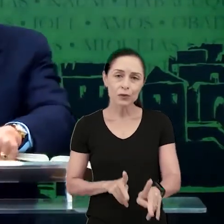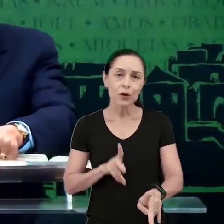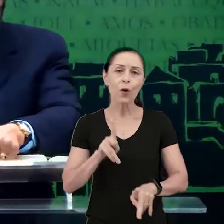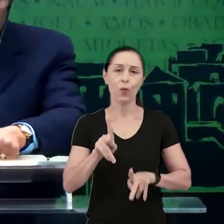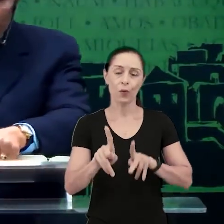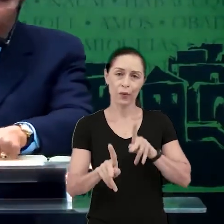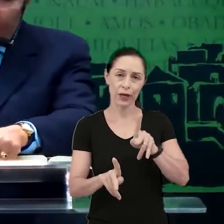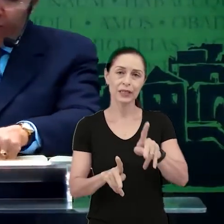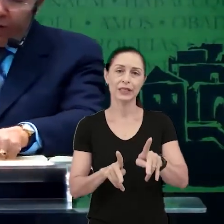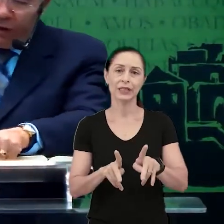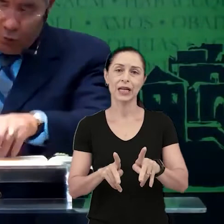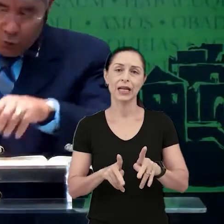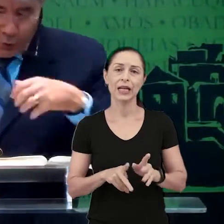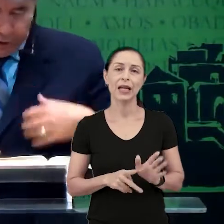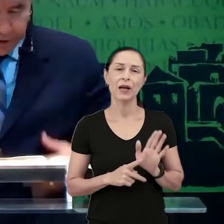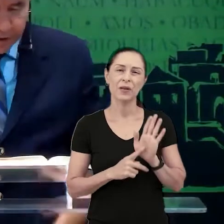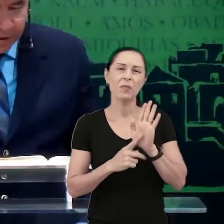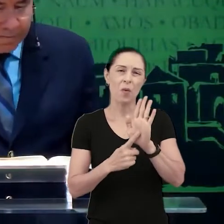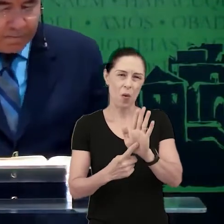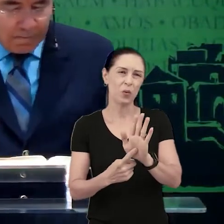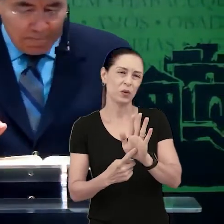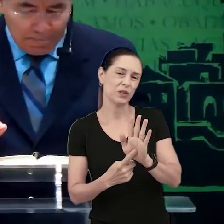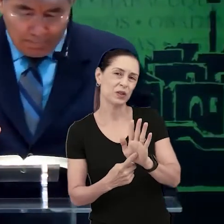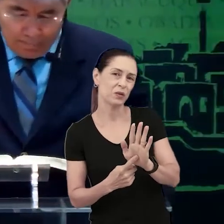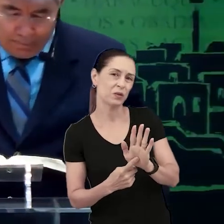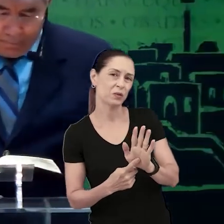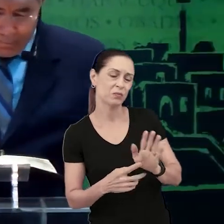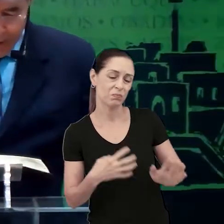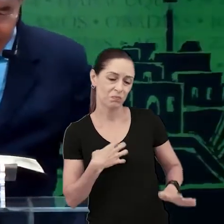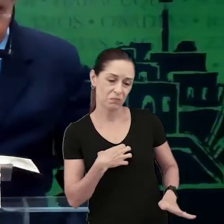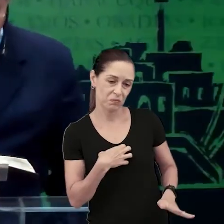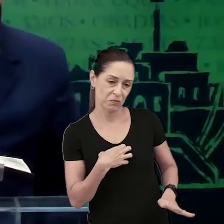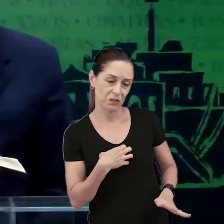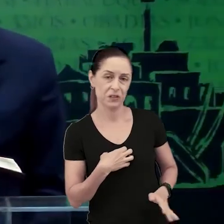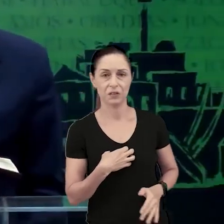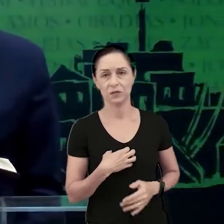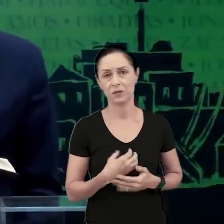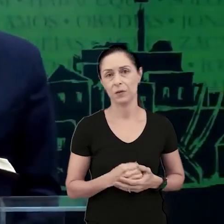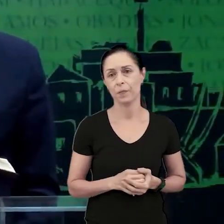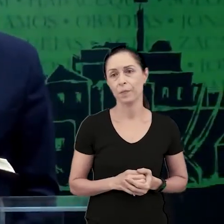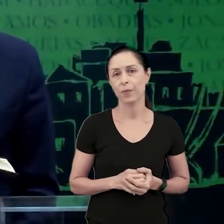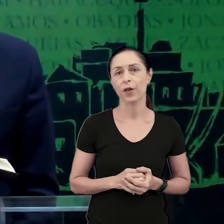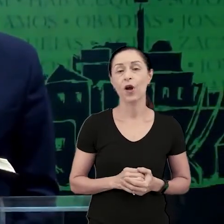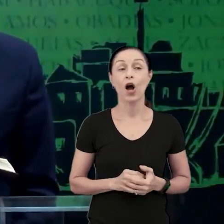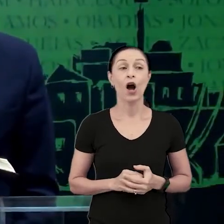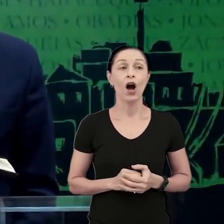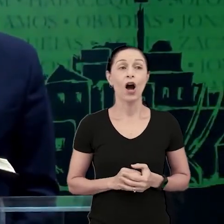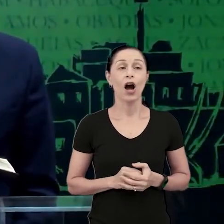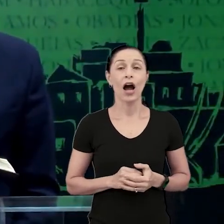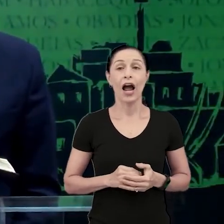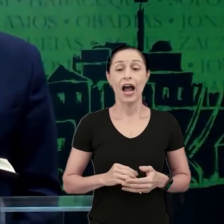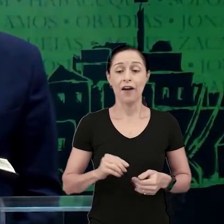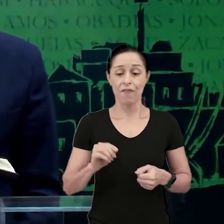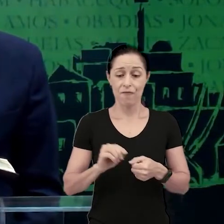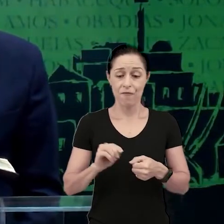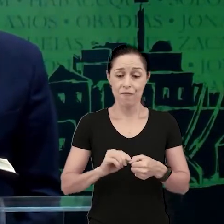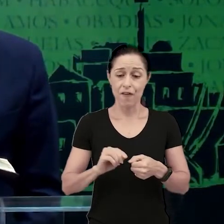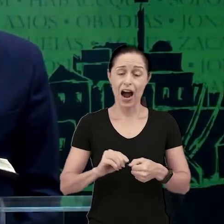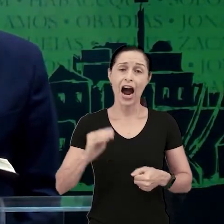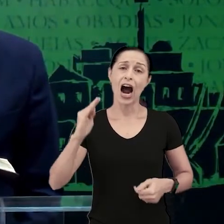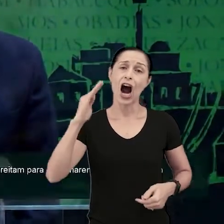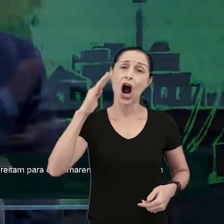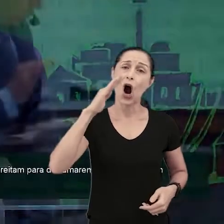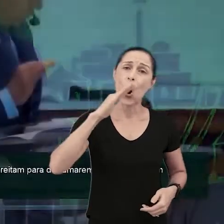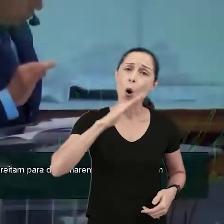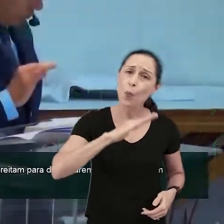alguns aspectos. Veja comigo o versículo 2: pereceu da terra o piedoso, e não há entre os homens